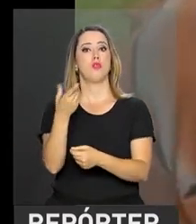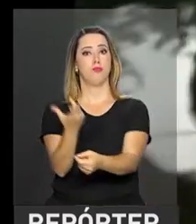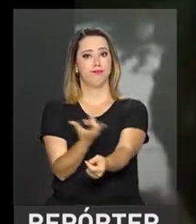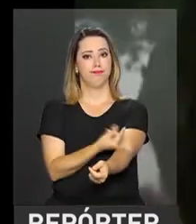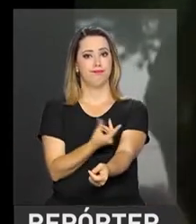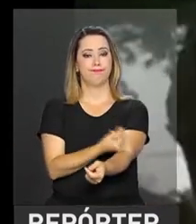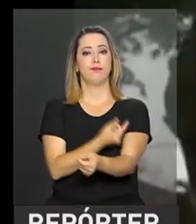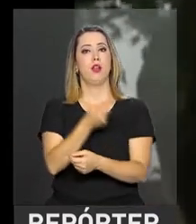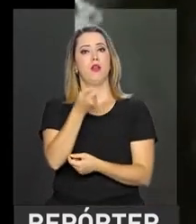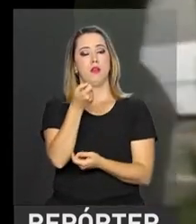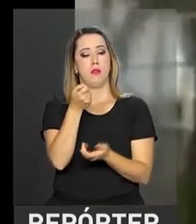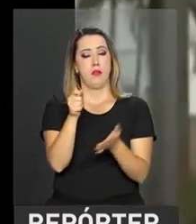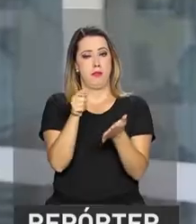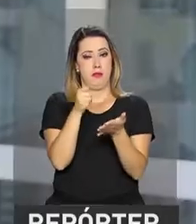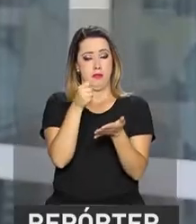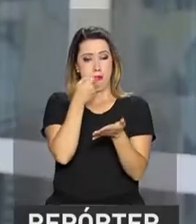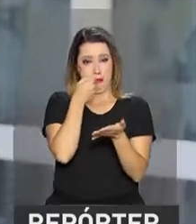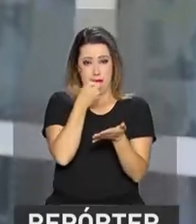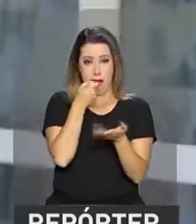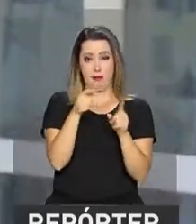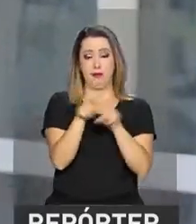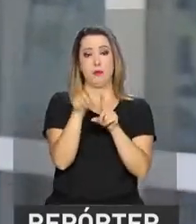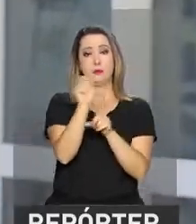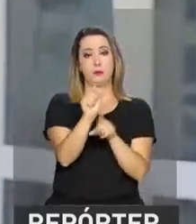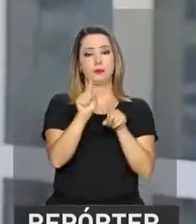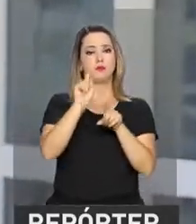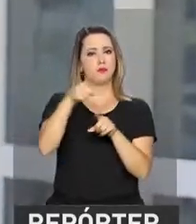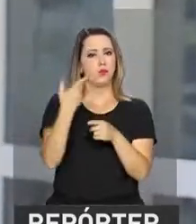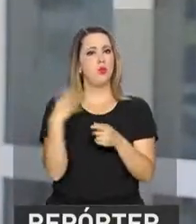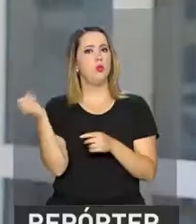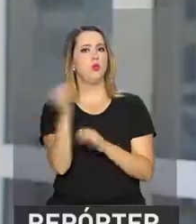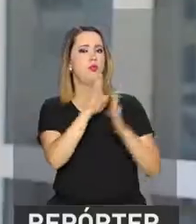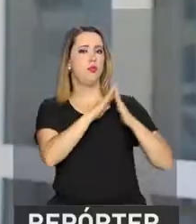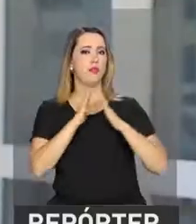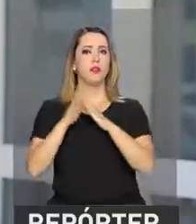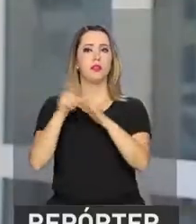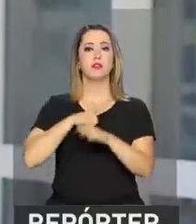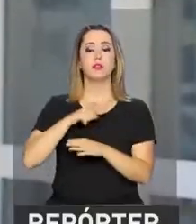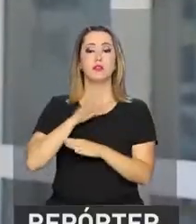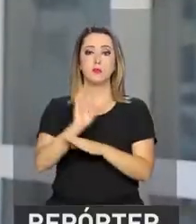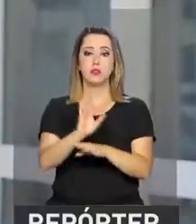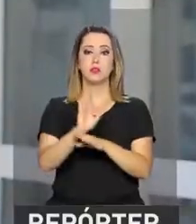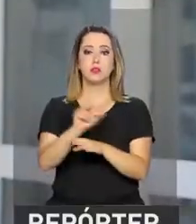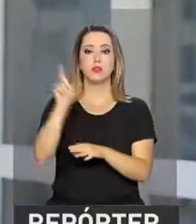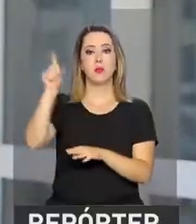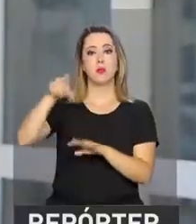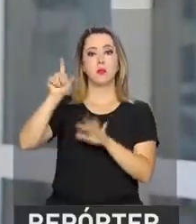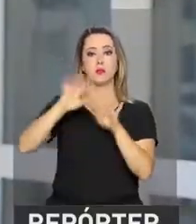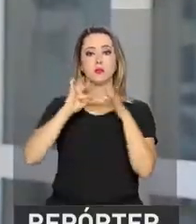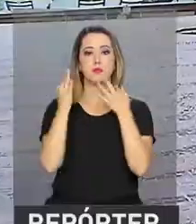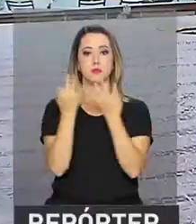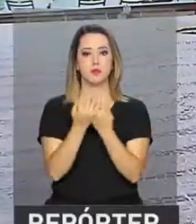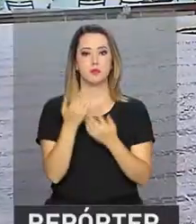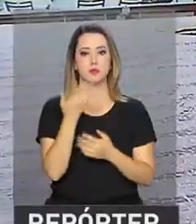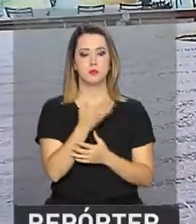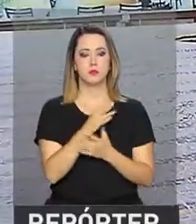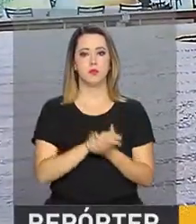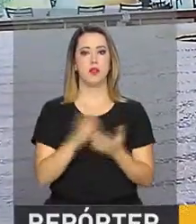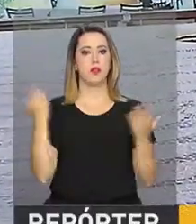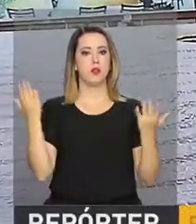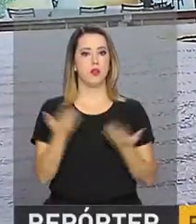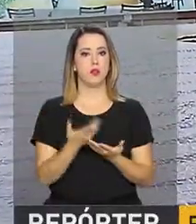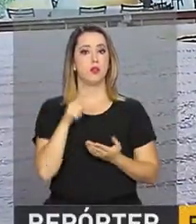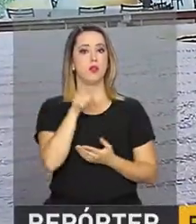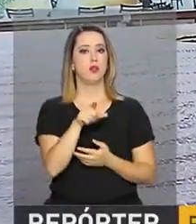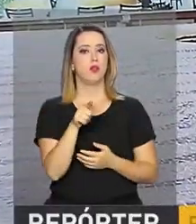não governamental de Brasília. Além de um novo lar, Rogério passou a contar com o benefício do Bolsa Família. Recuperado,